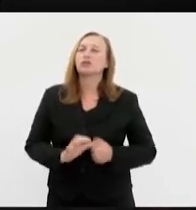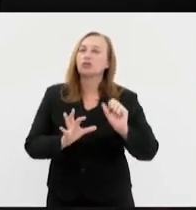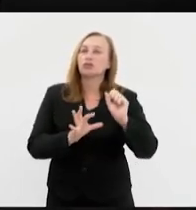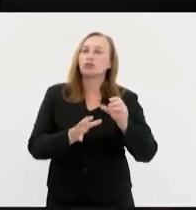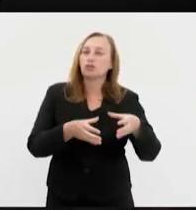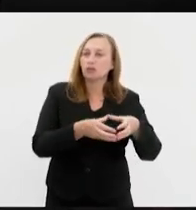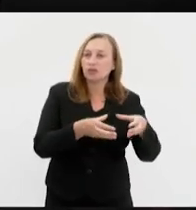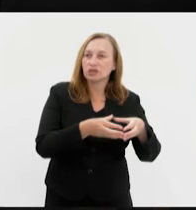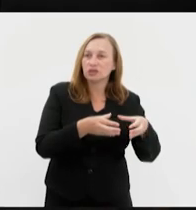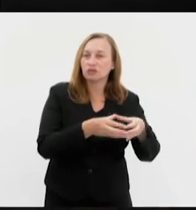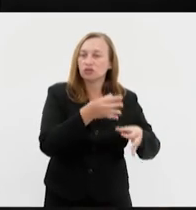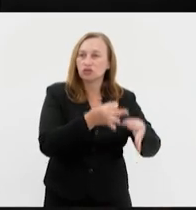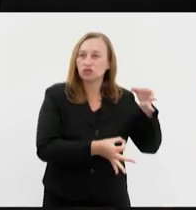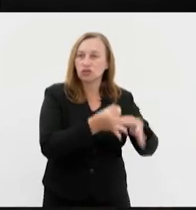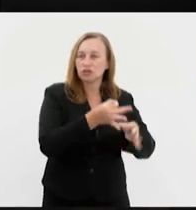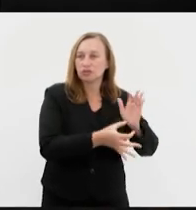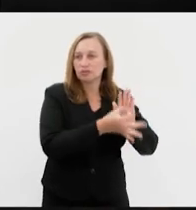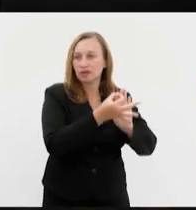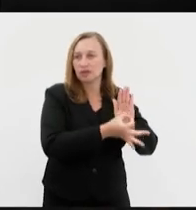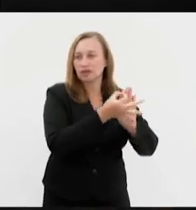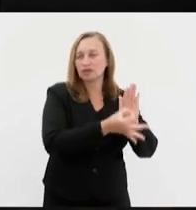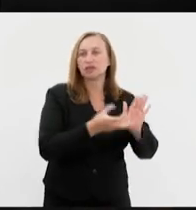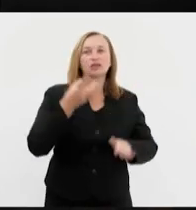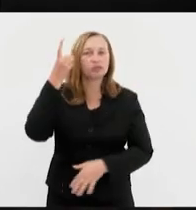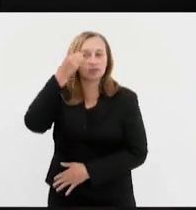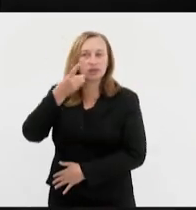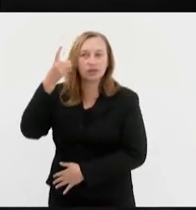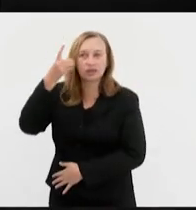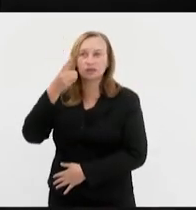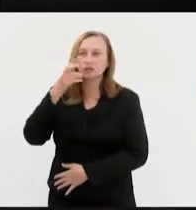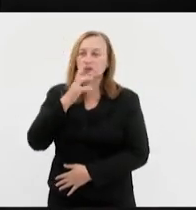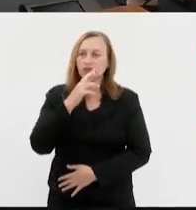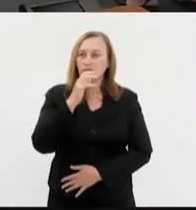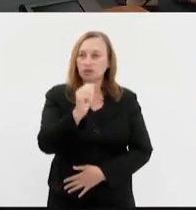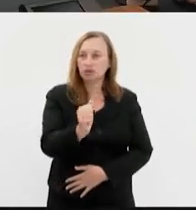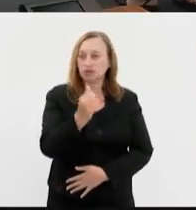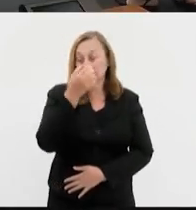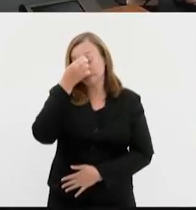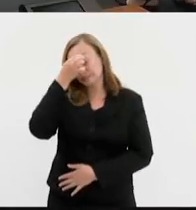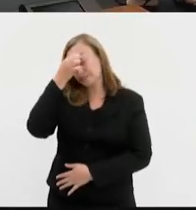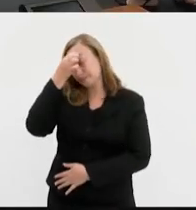de Constituição e Justiça, deputado Rodrigo Amorim.